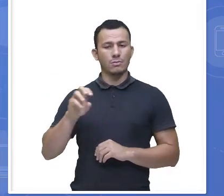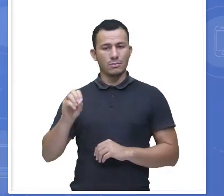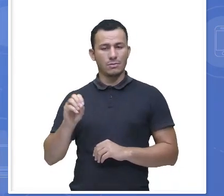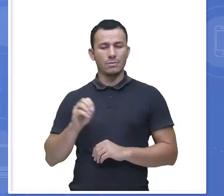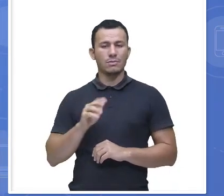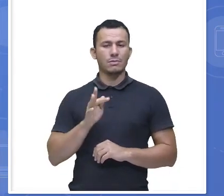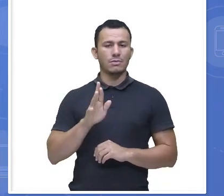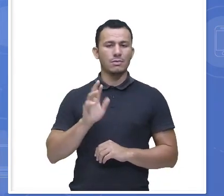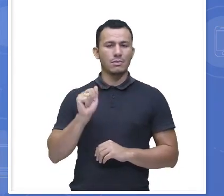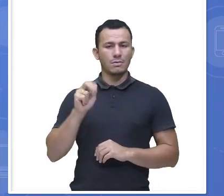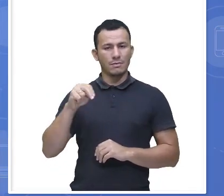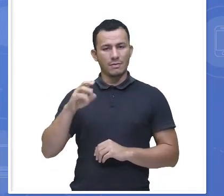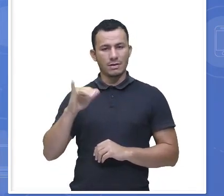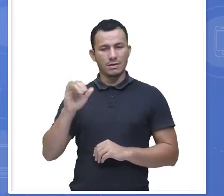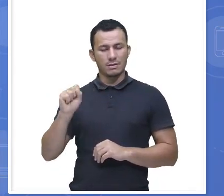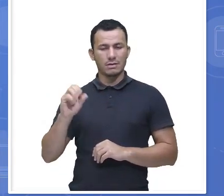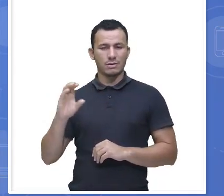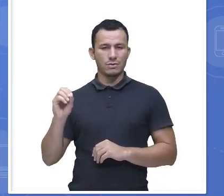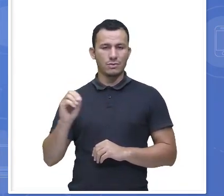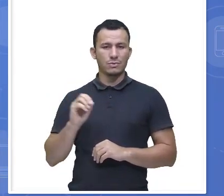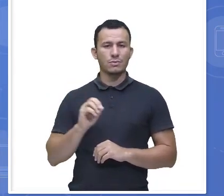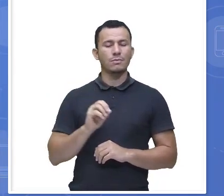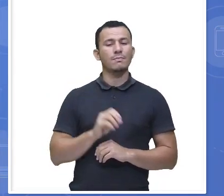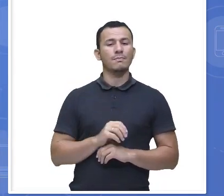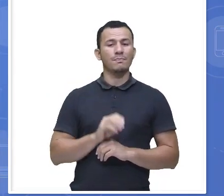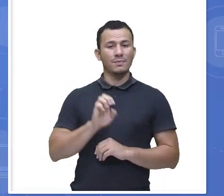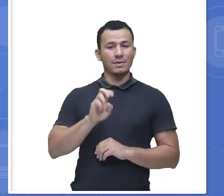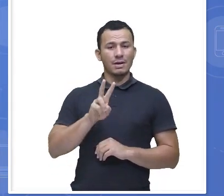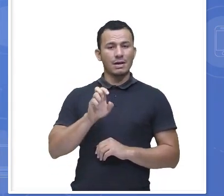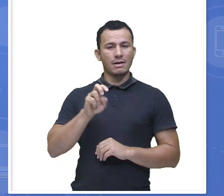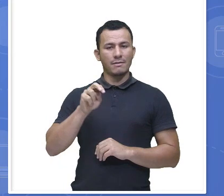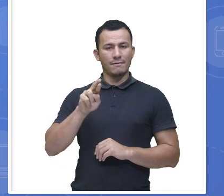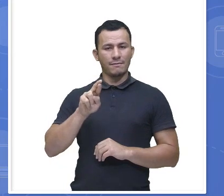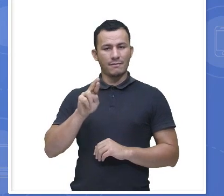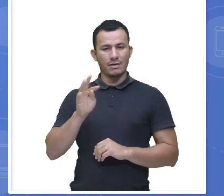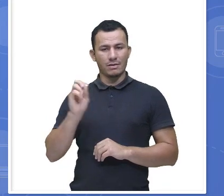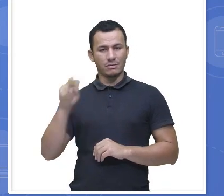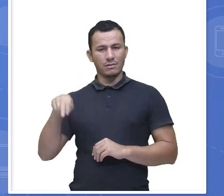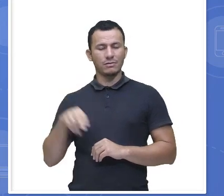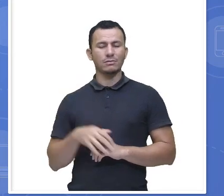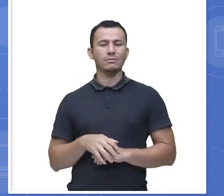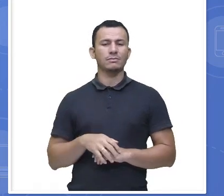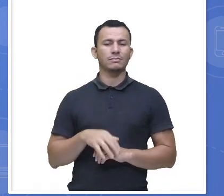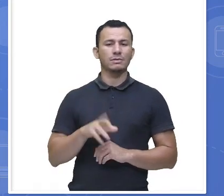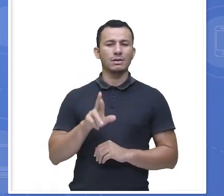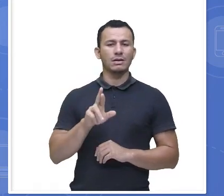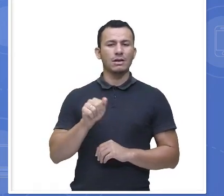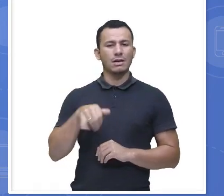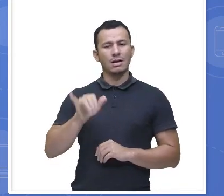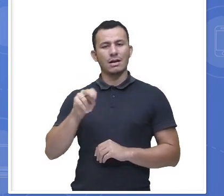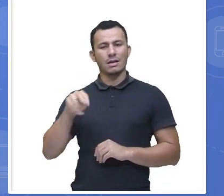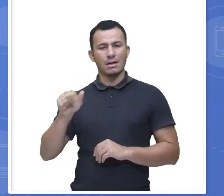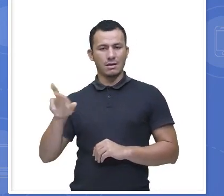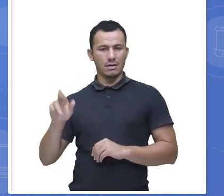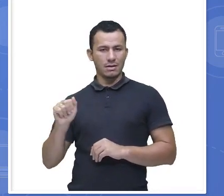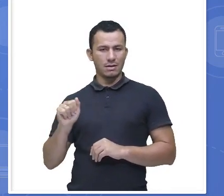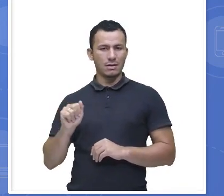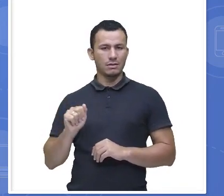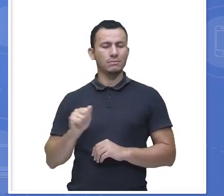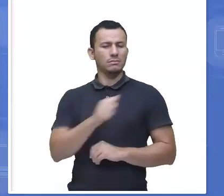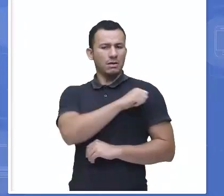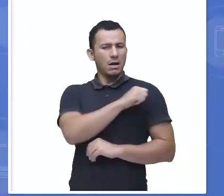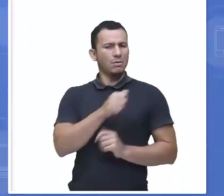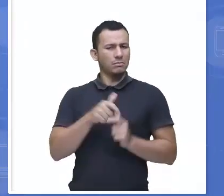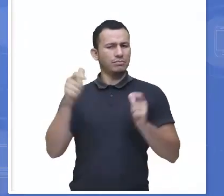Francisco, Everton, Yasmin já falei, Rainara, muita gente